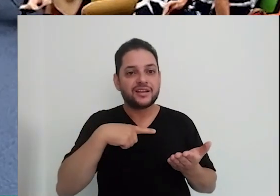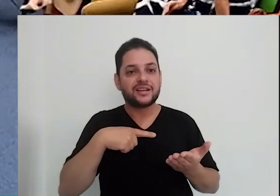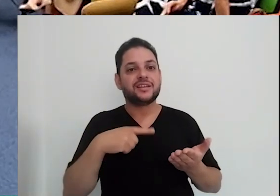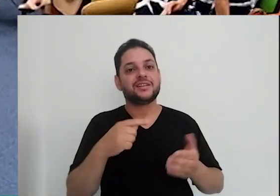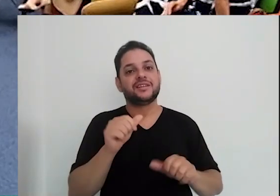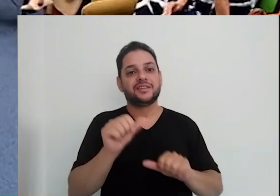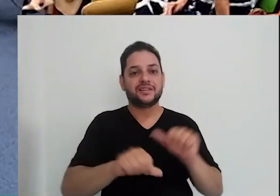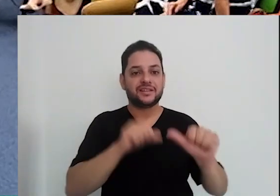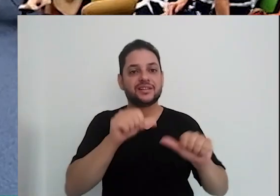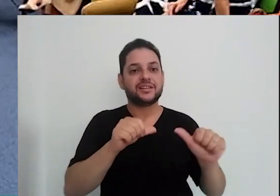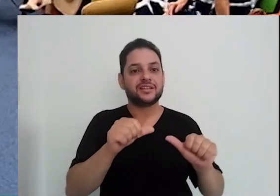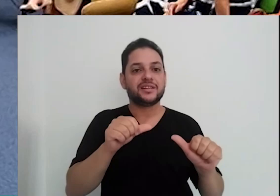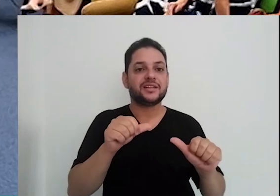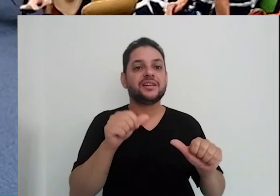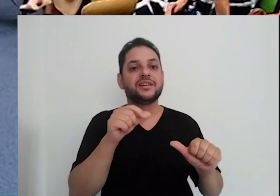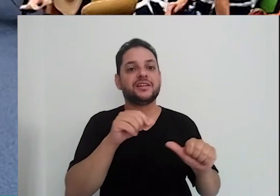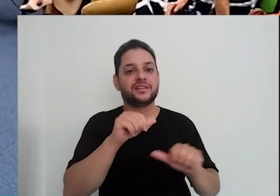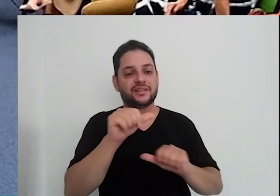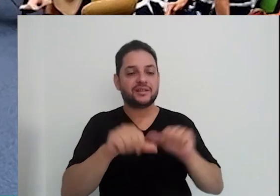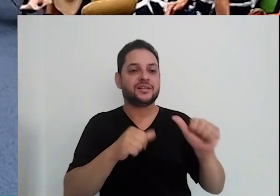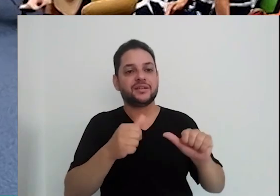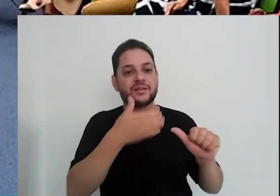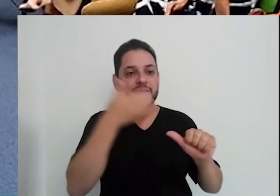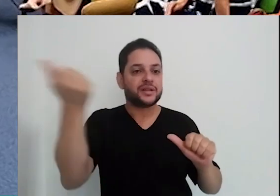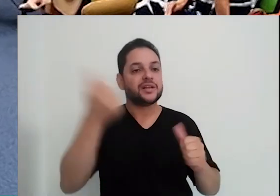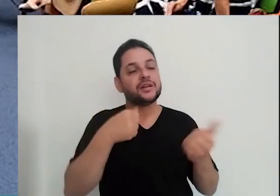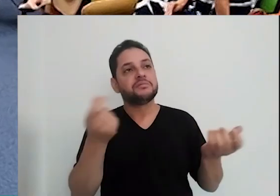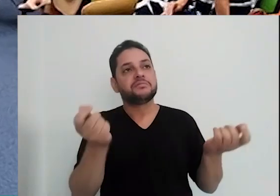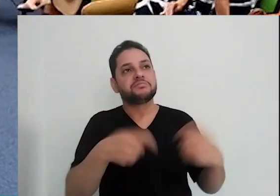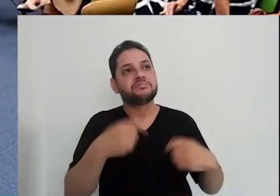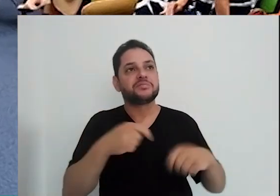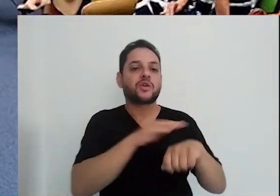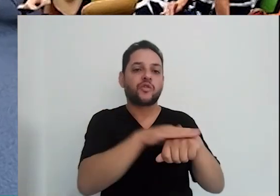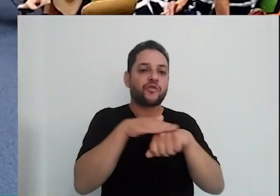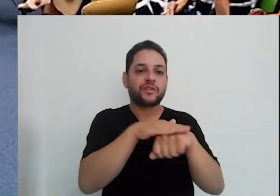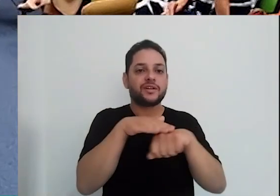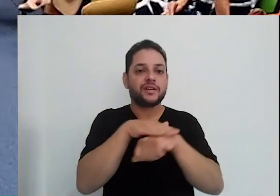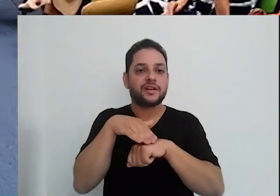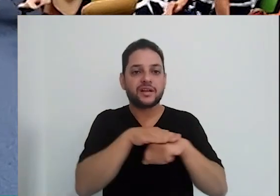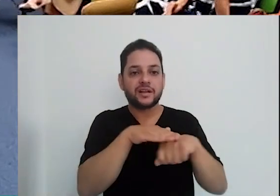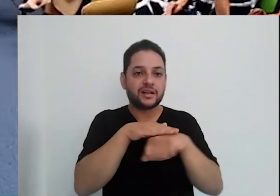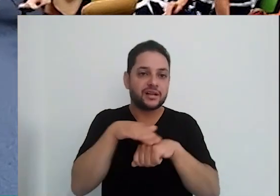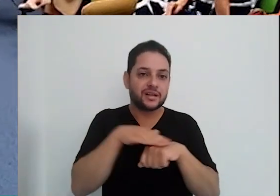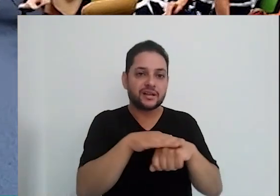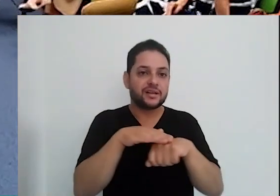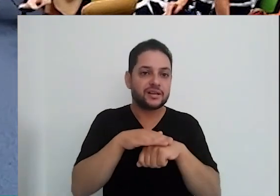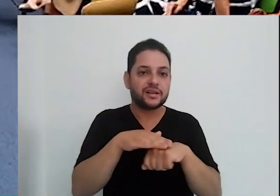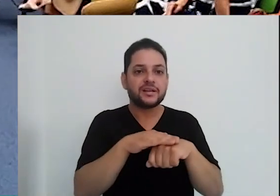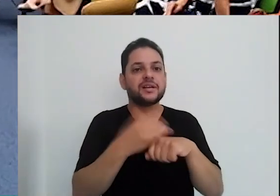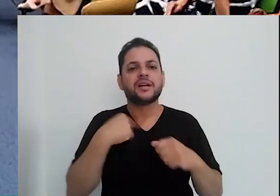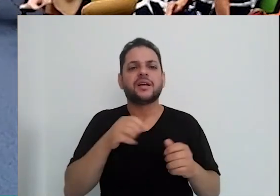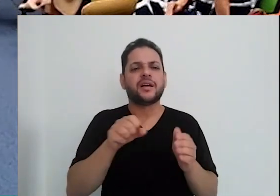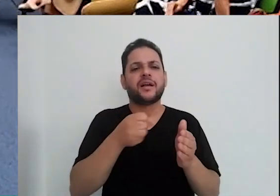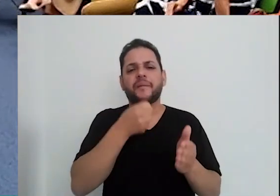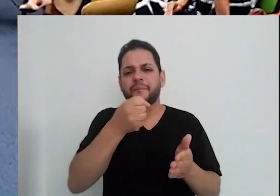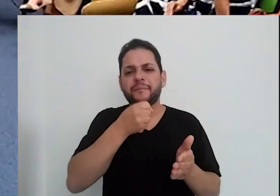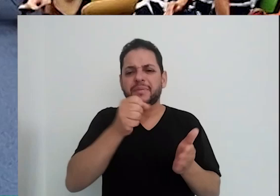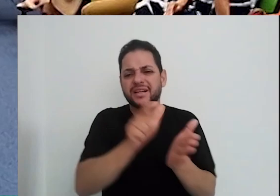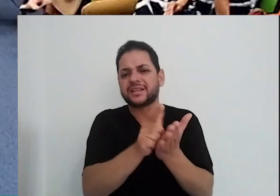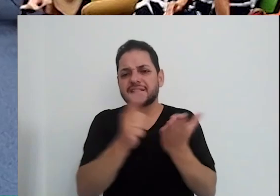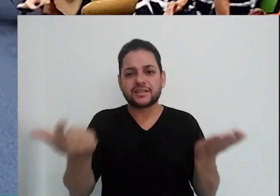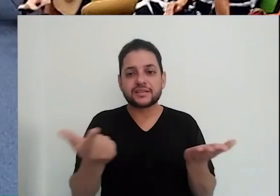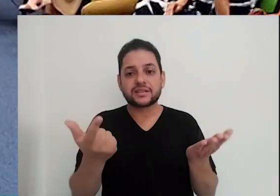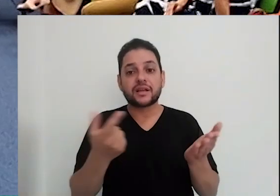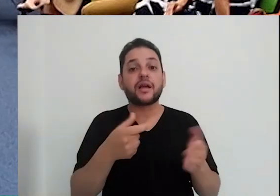me incomoda de melhorar essa conversa entre eh a a tô chamando a imprensa mas na verdade os